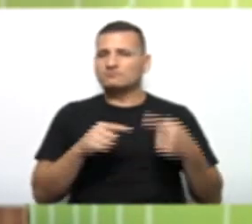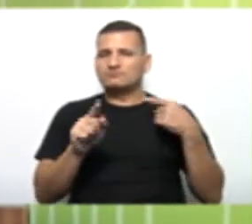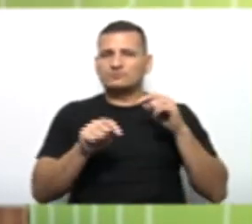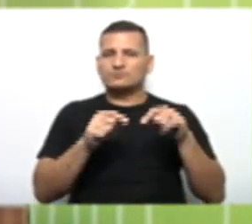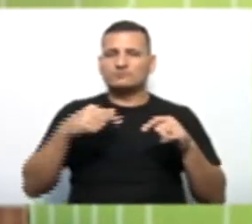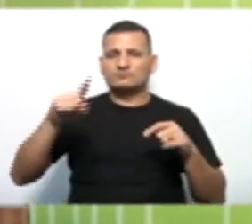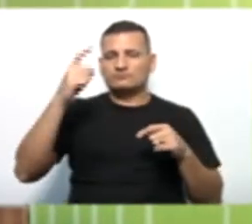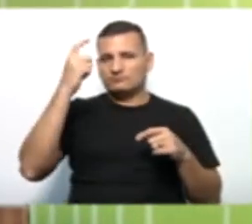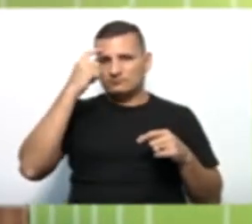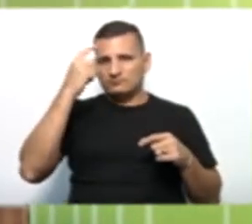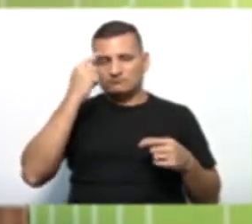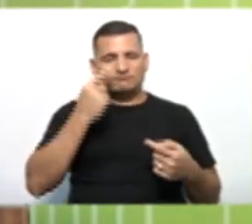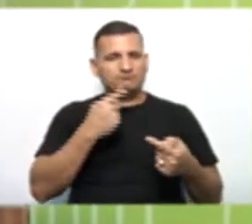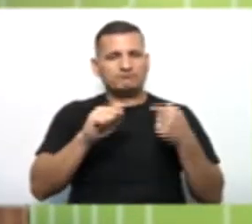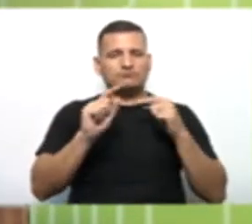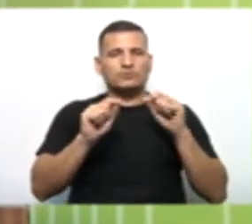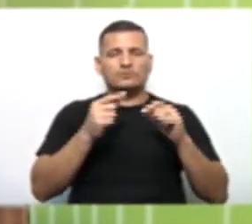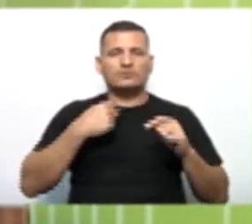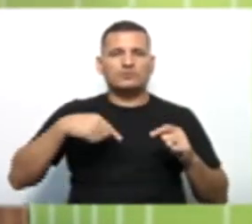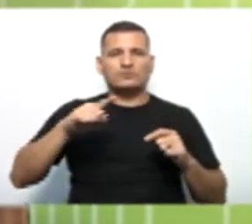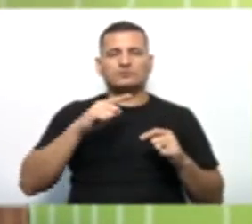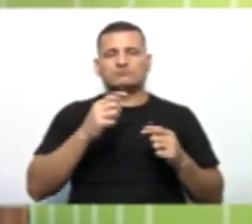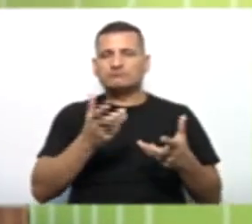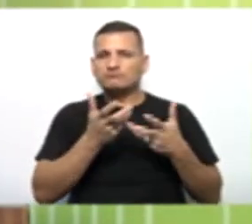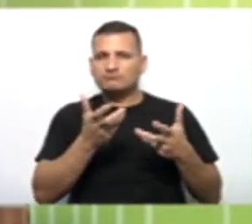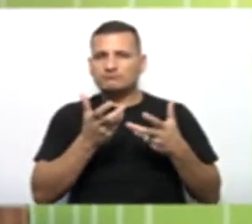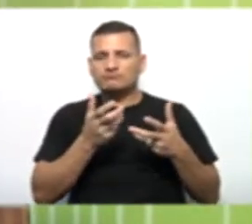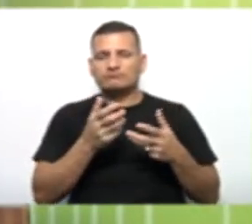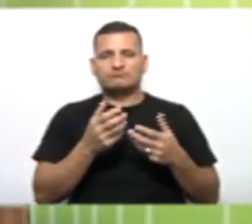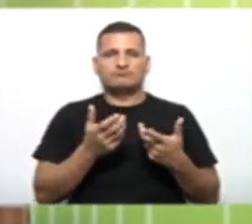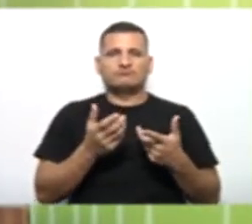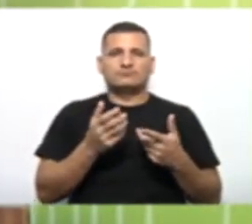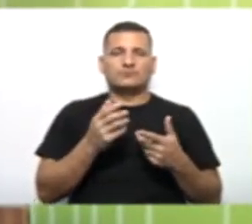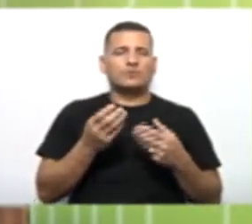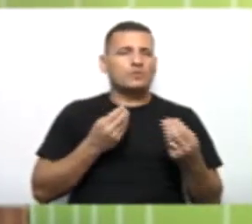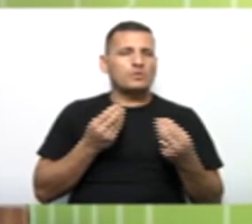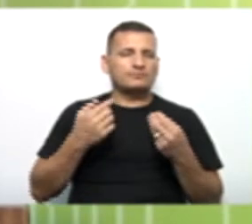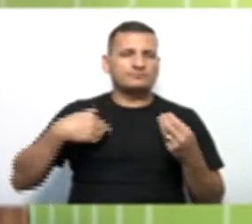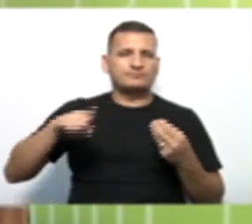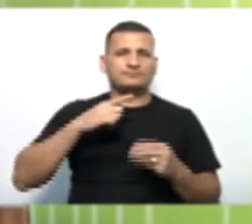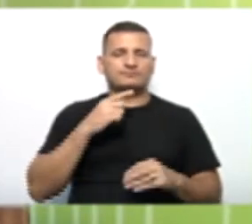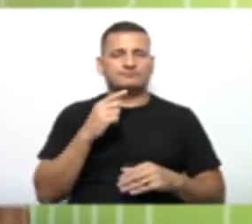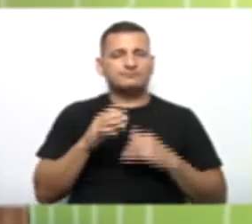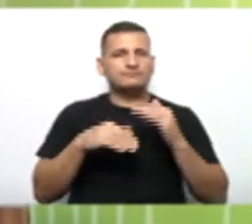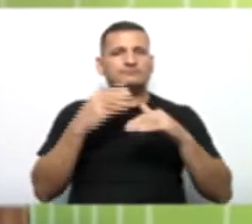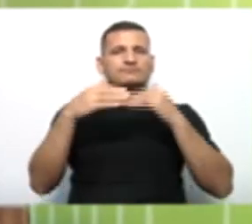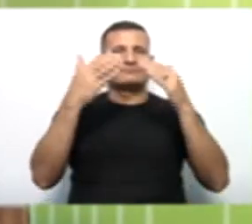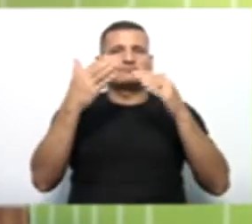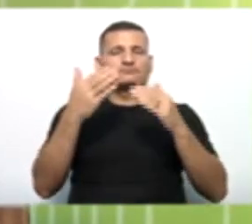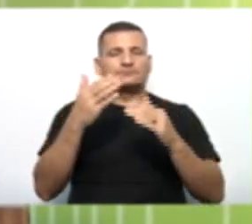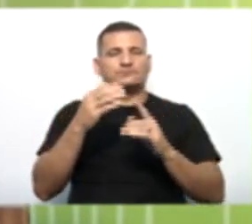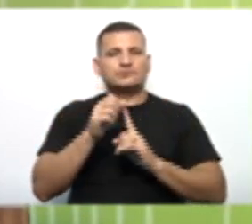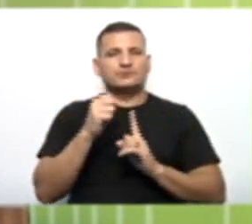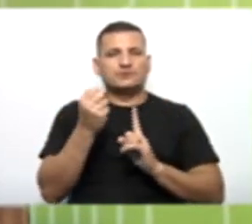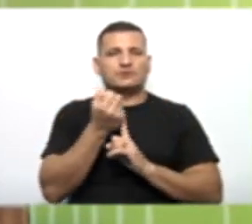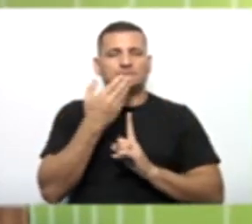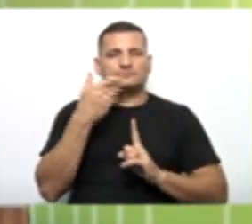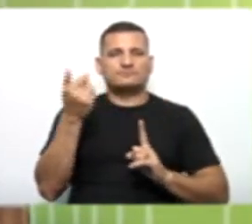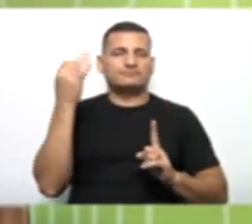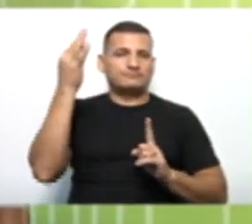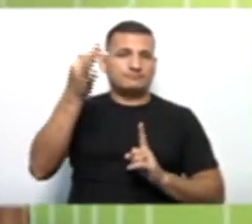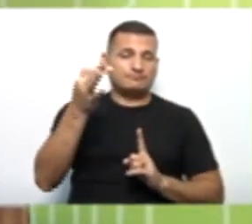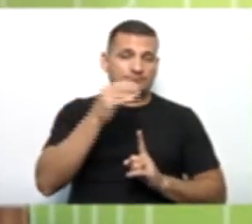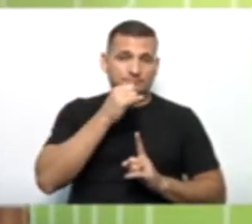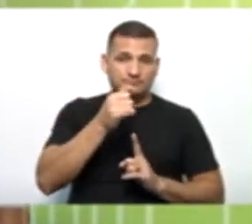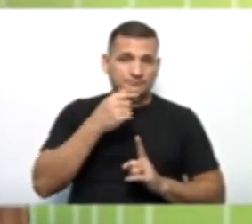daquilo que nós almejamos para que nós possamos construir uma sociedade melhor no futuro para que nós possamos construir uma sociedade democrática